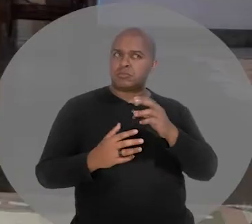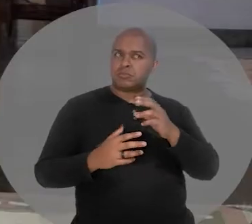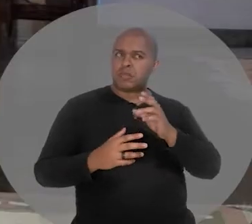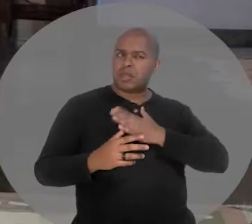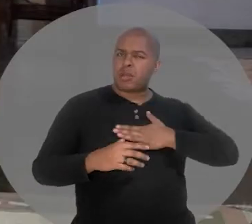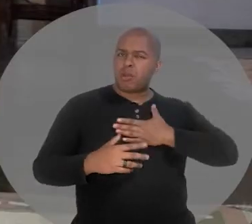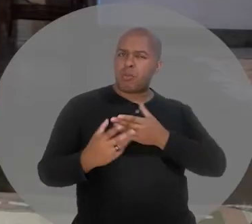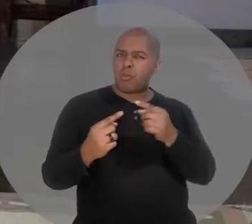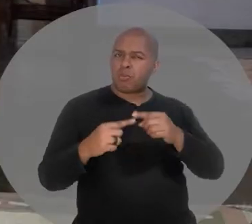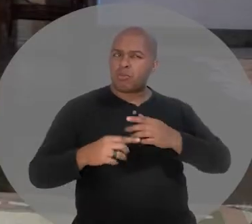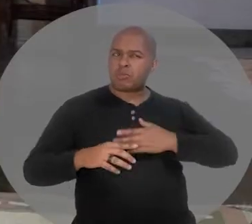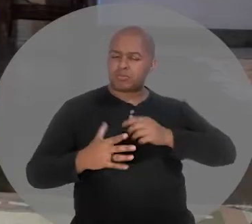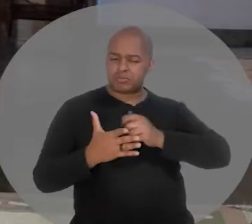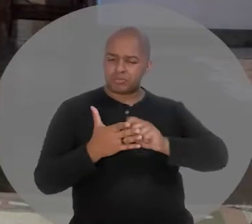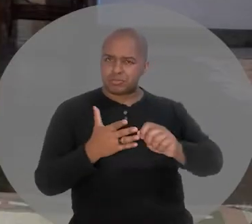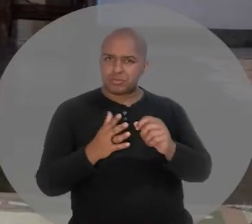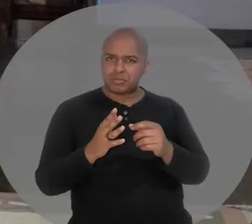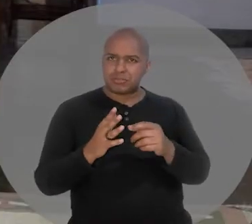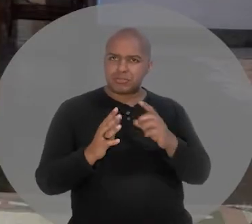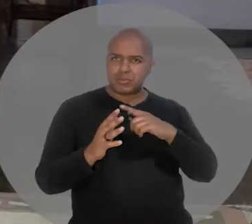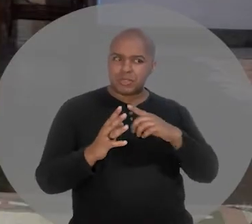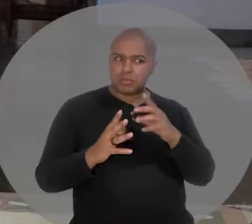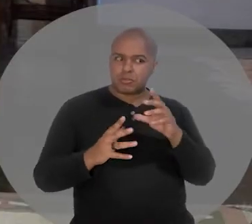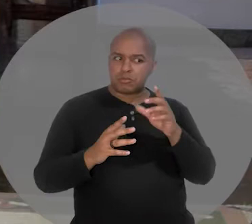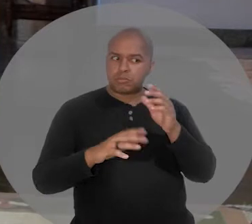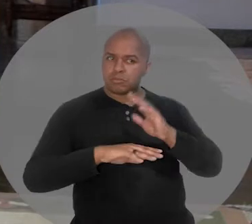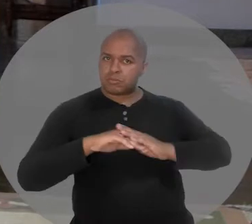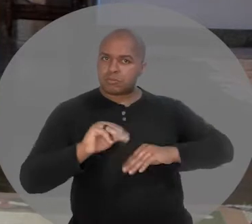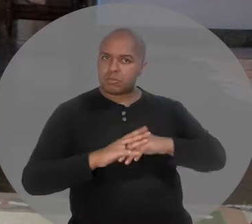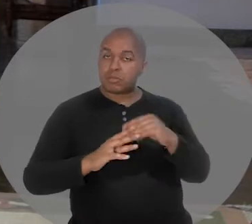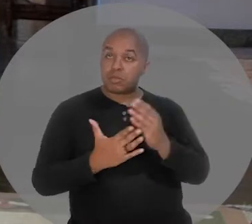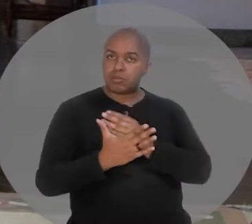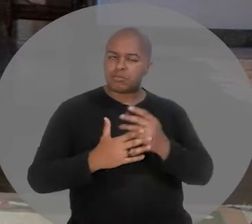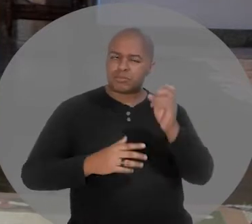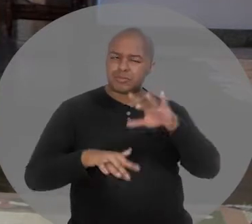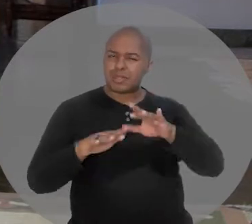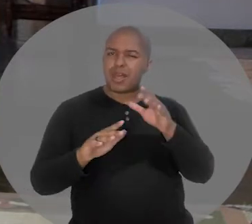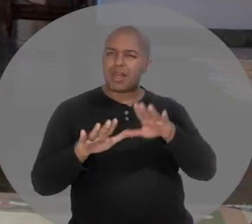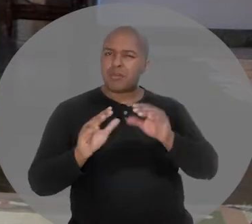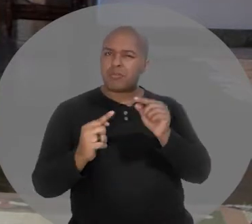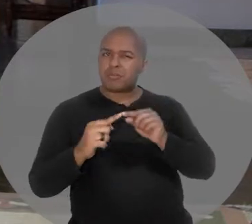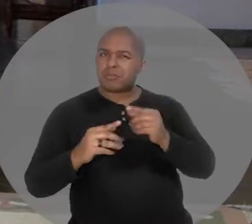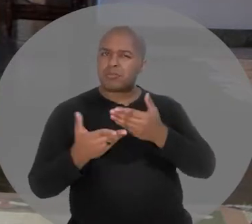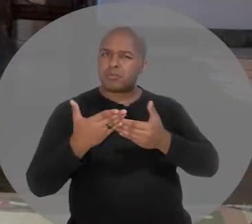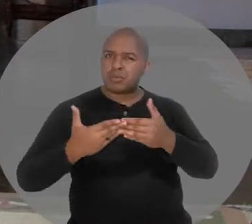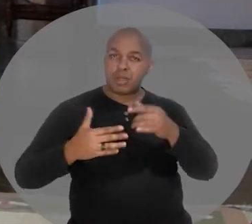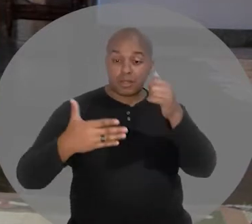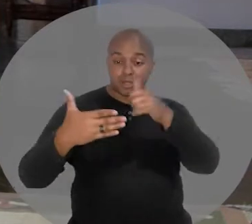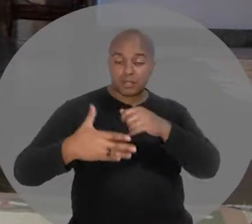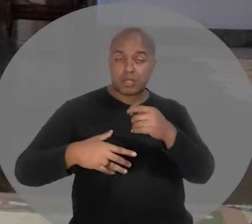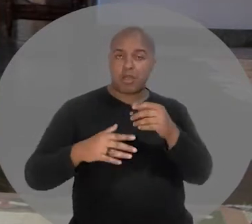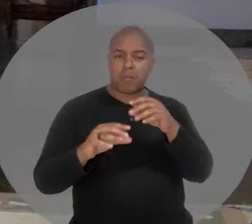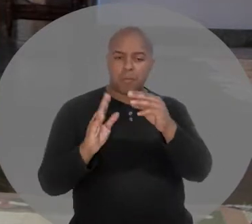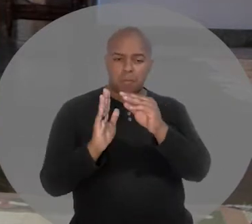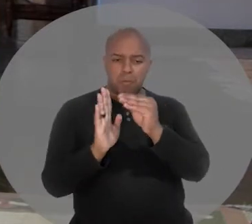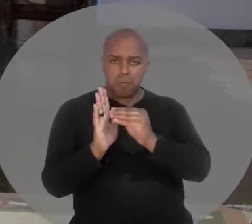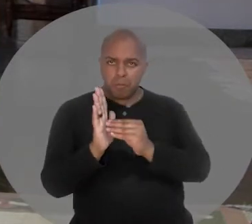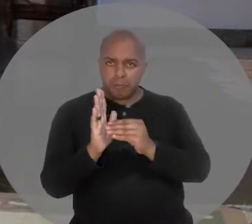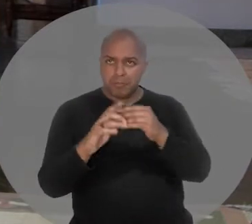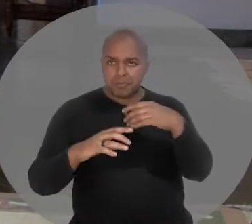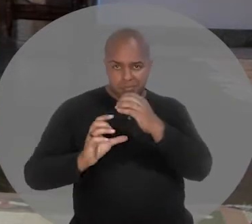Lígia gostava de escrever, tinha essa aptidão, então acho que não seria algo difícil ela poder retratar e analisar como um